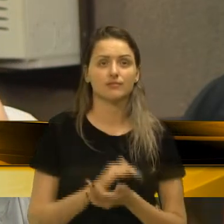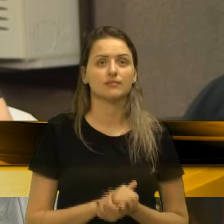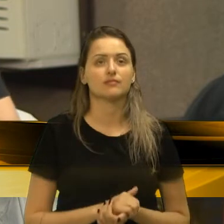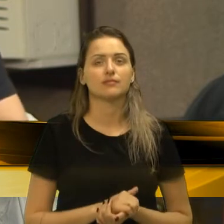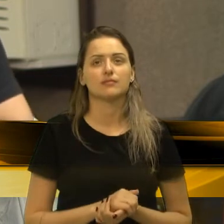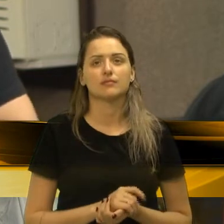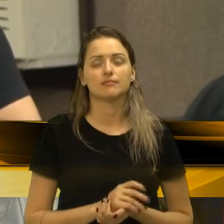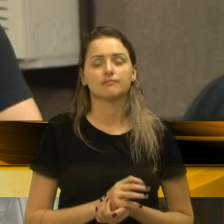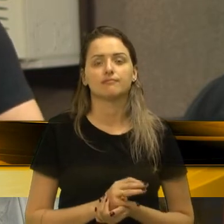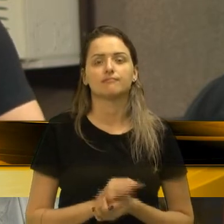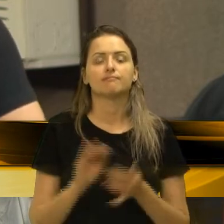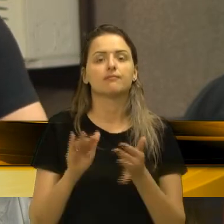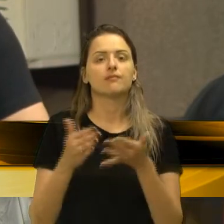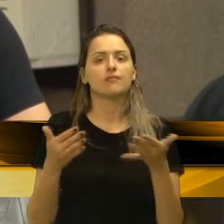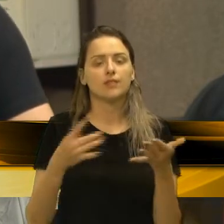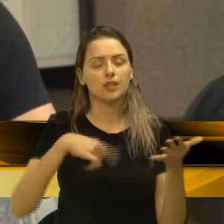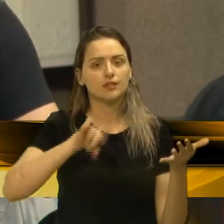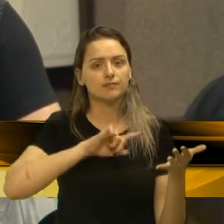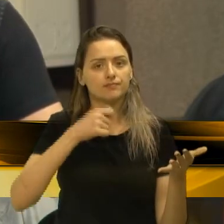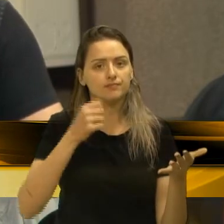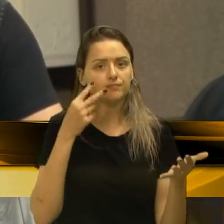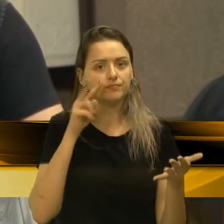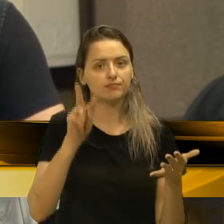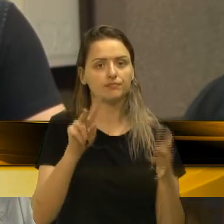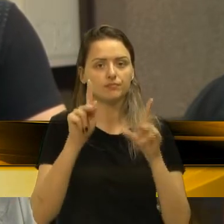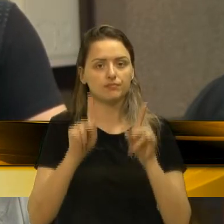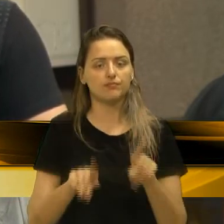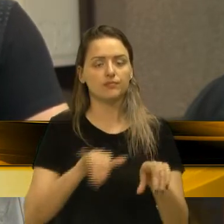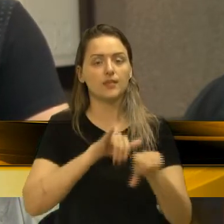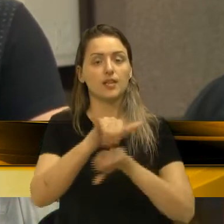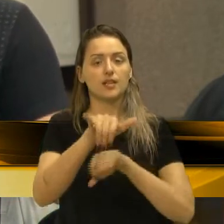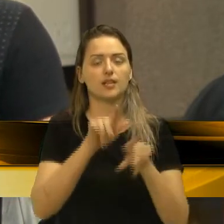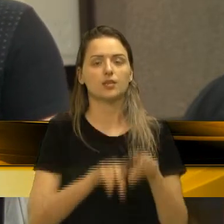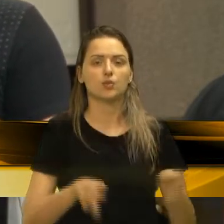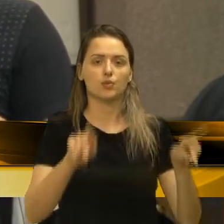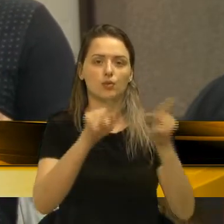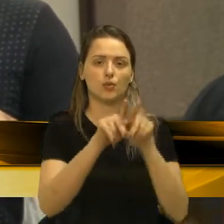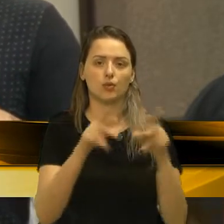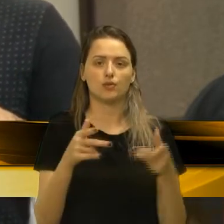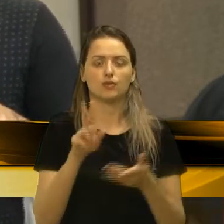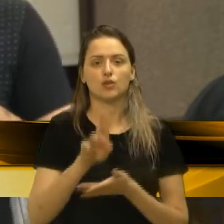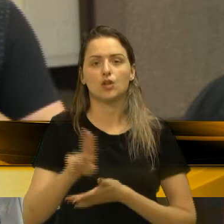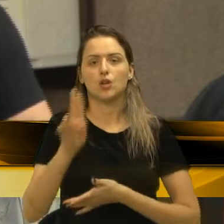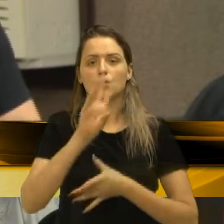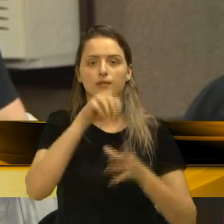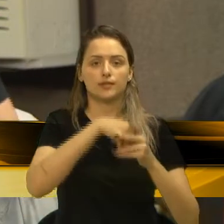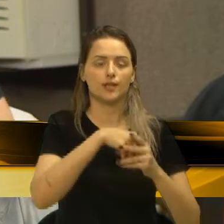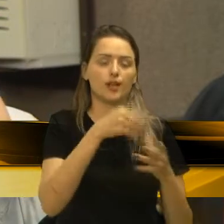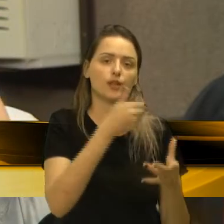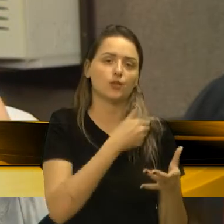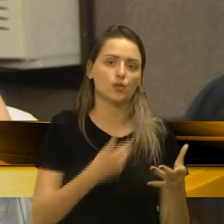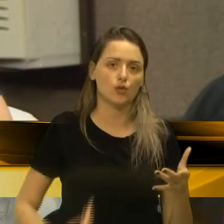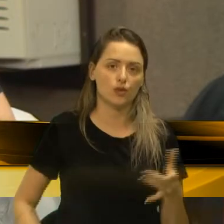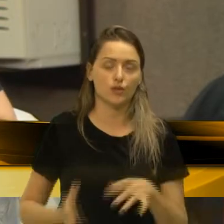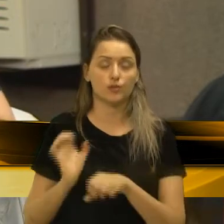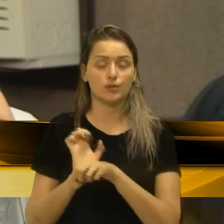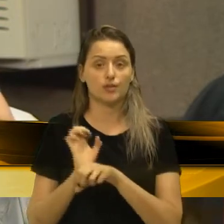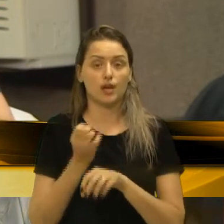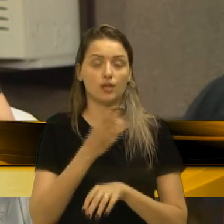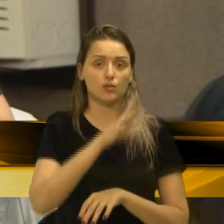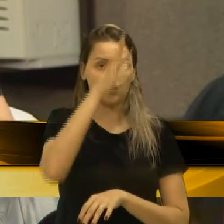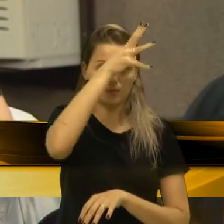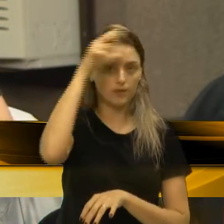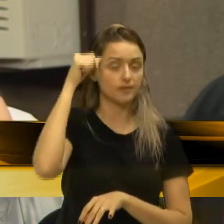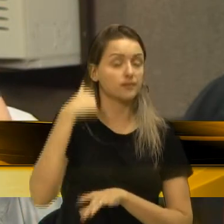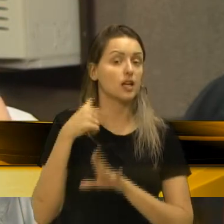E aí então a gente tem que ver essas pessoas que ludibriam a opinião do povo e aí estão culpando a prefeitura, o governo do estado. Eu torço com o